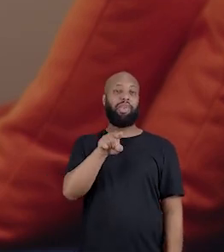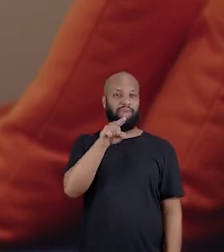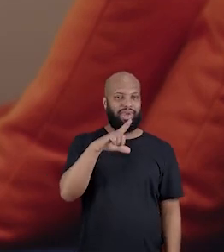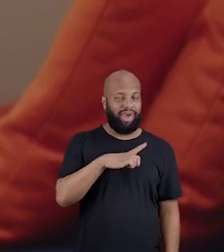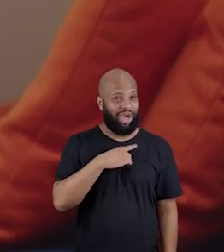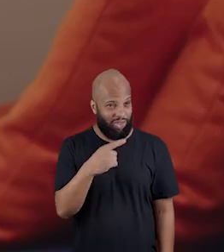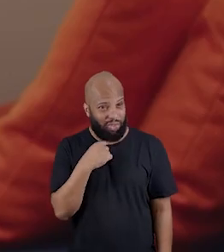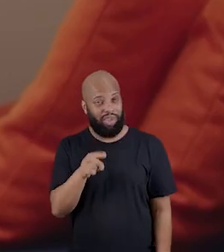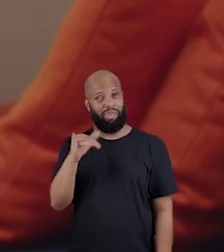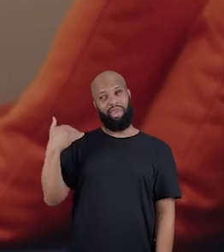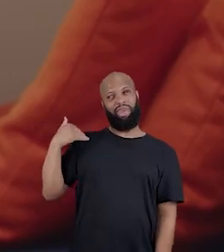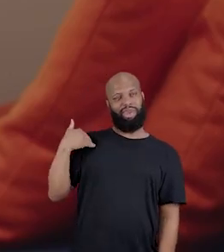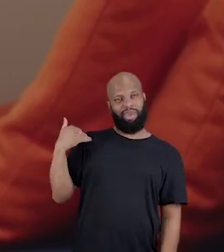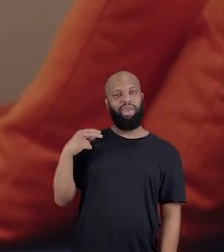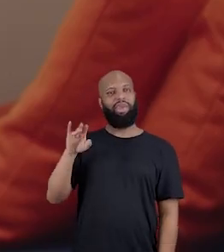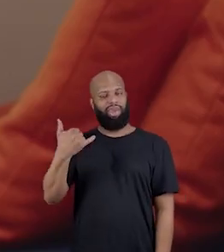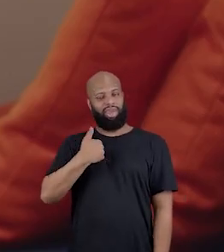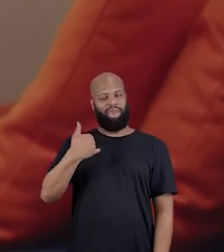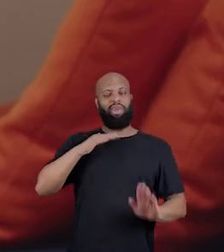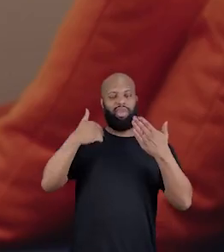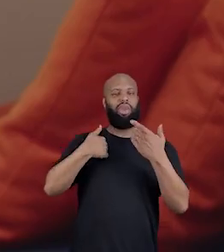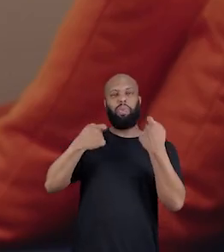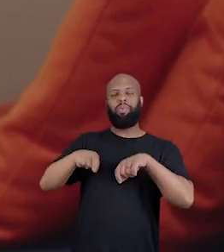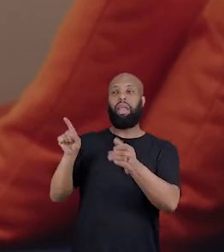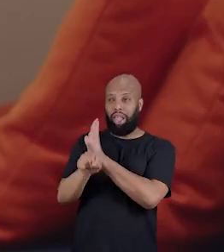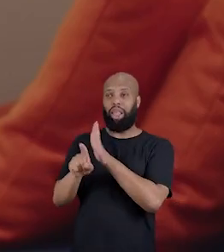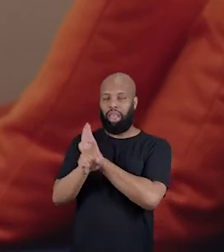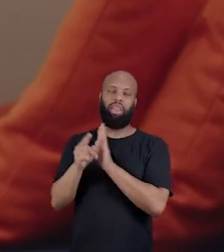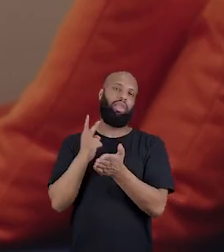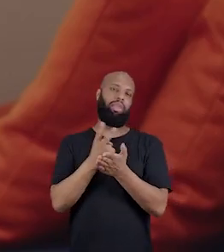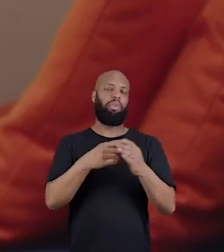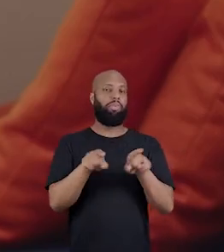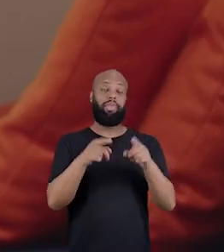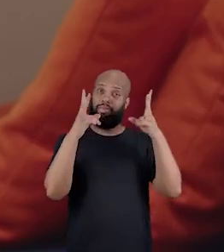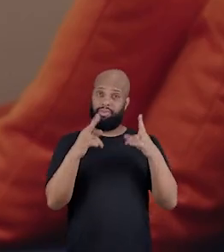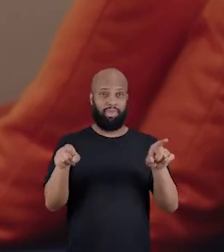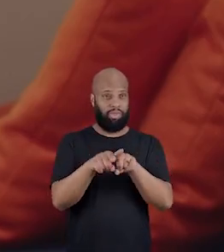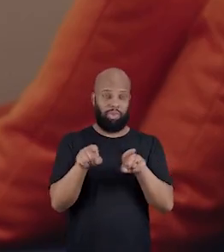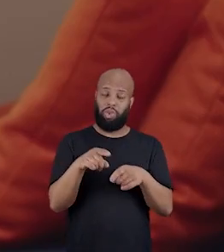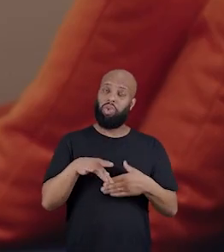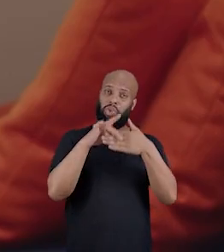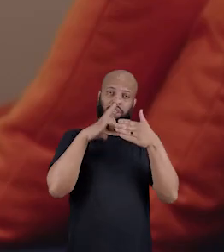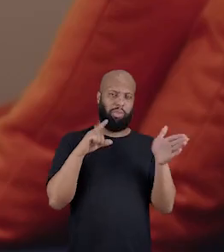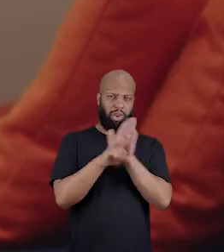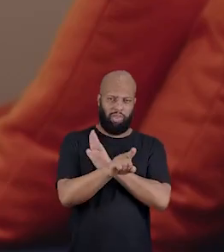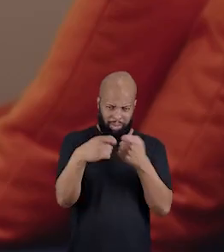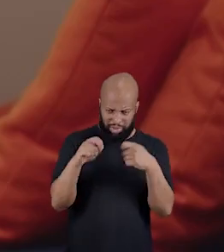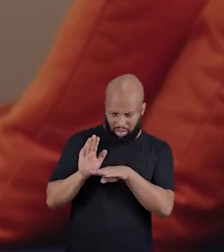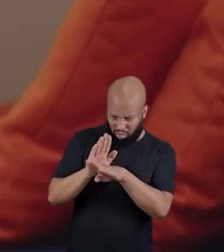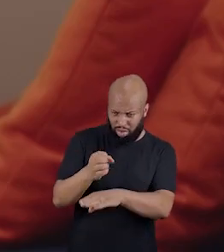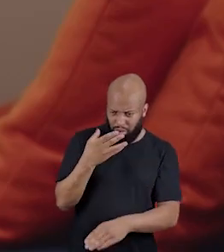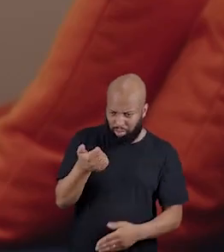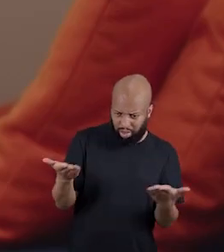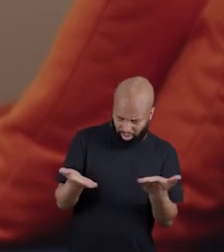essa pessoa, se tiver algum problema, ela vai me sinalizar. Então, não preciso ficar perguntando. E do mesmo jeito, o líder tem que perguntar, você